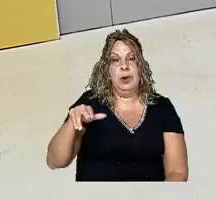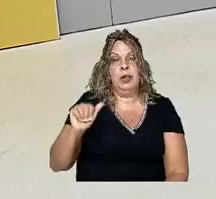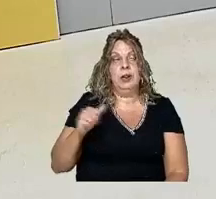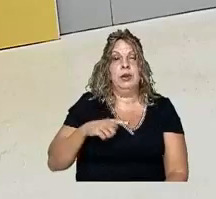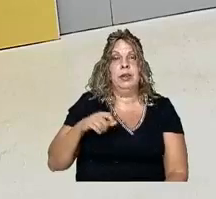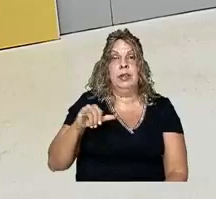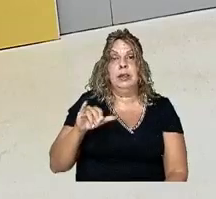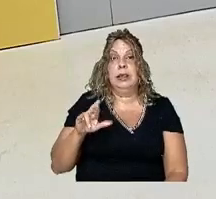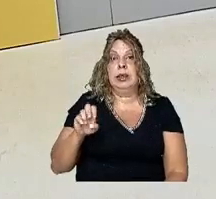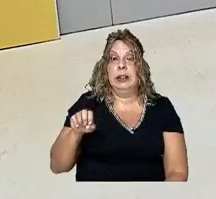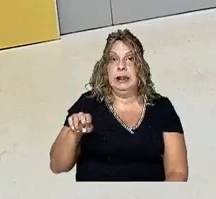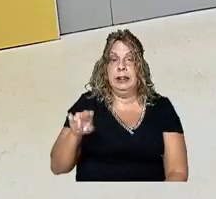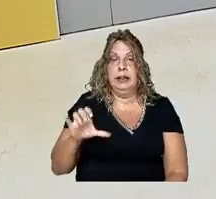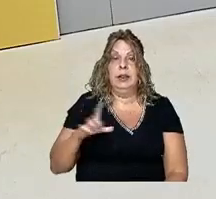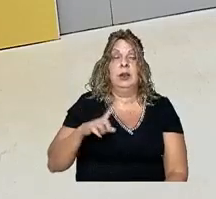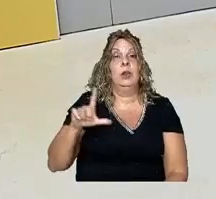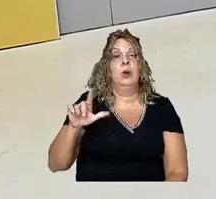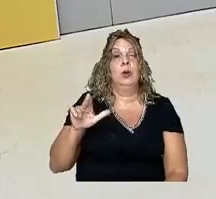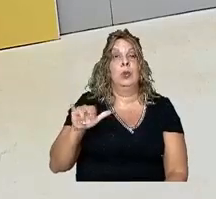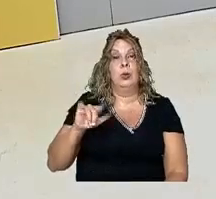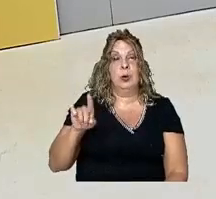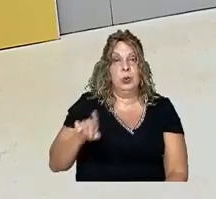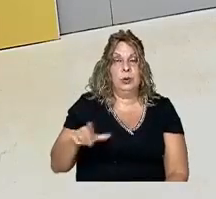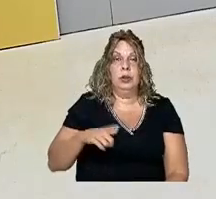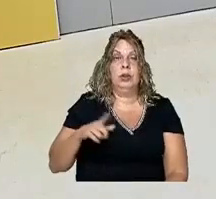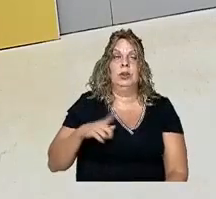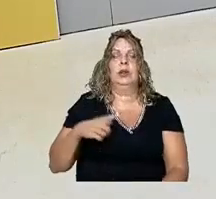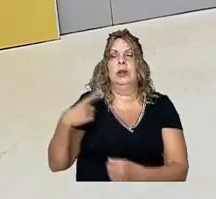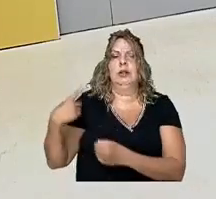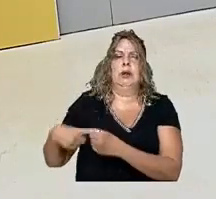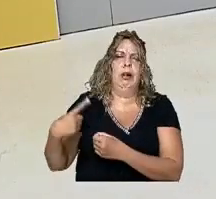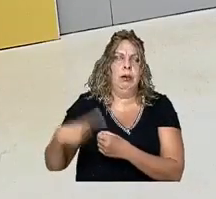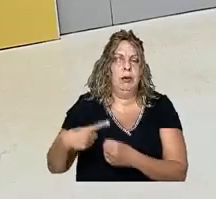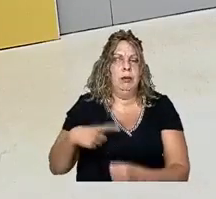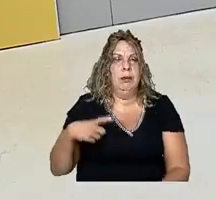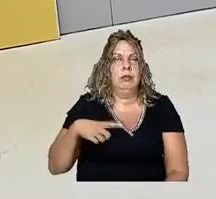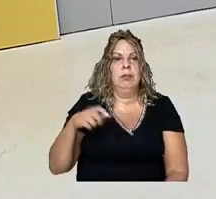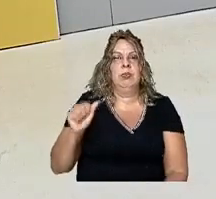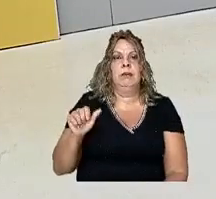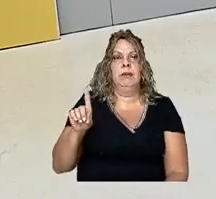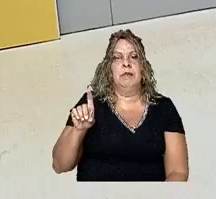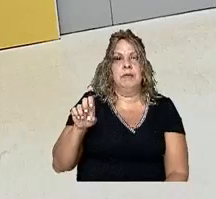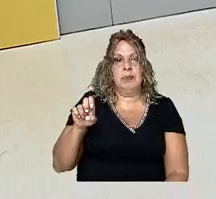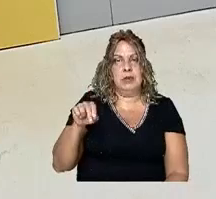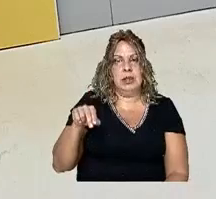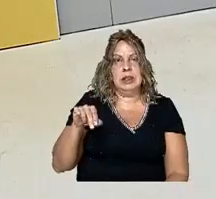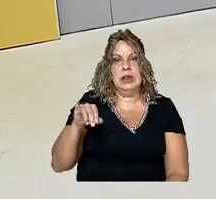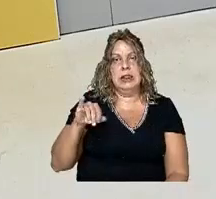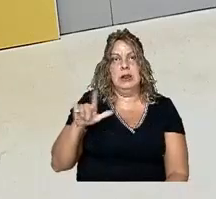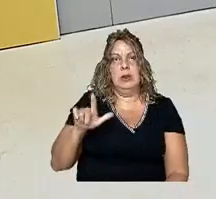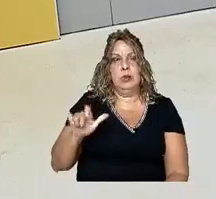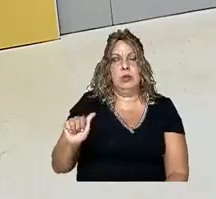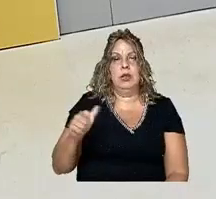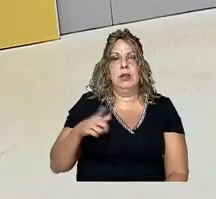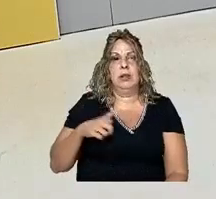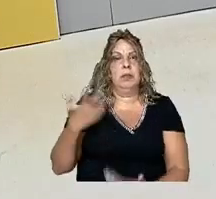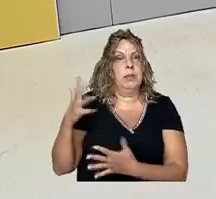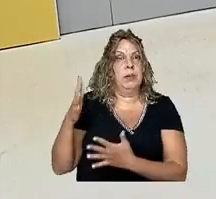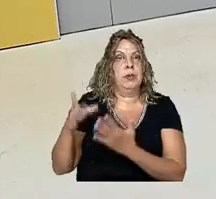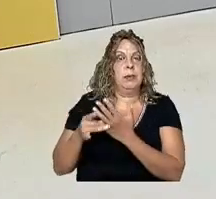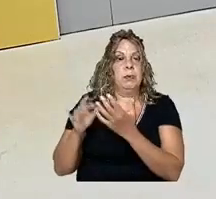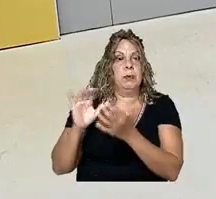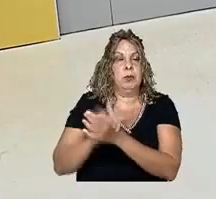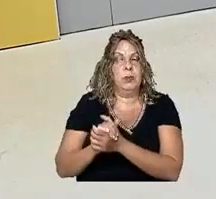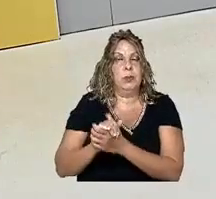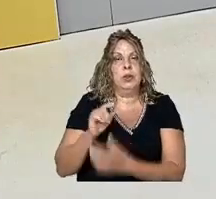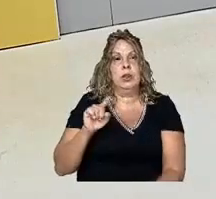Irene Rezende, Rita Santos, Luiz Carlos Freitas lá em Aquidaban. A Denilza Pereira aqui, né, parabenizando o esposo Zé Bode